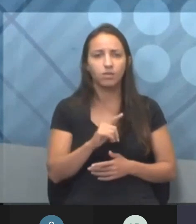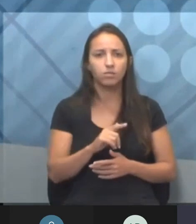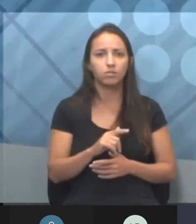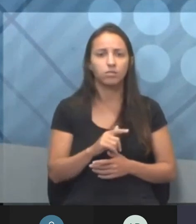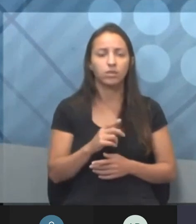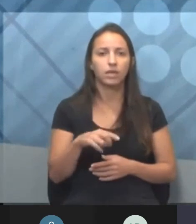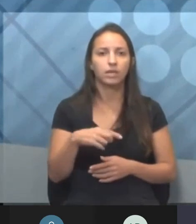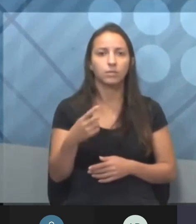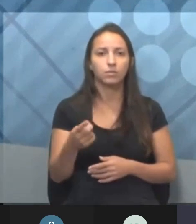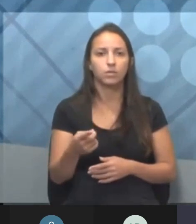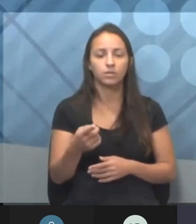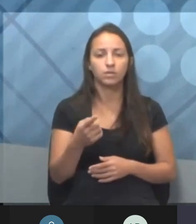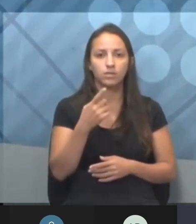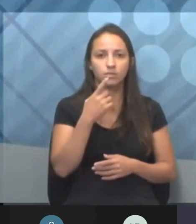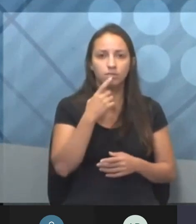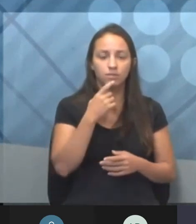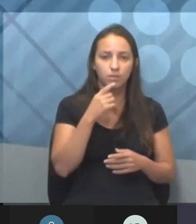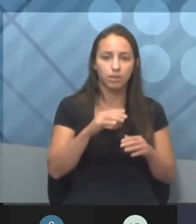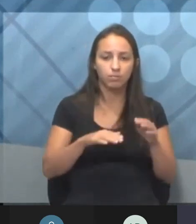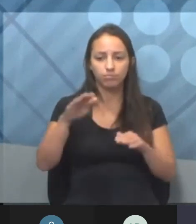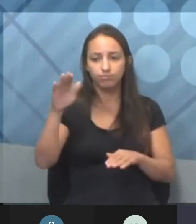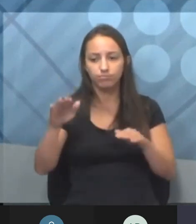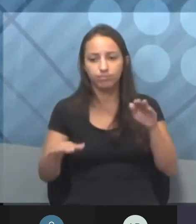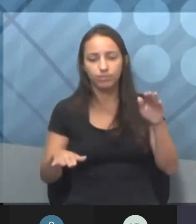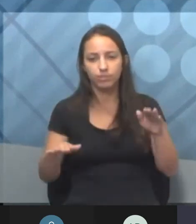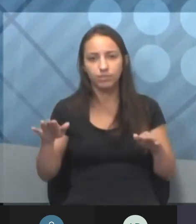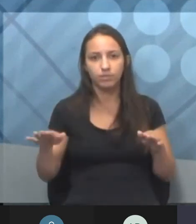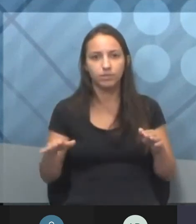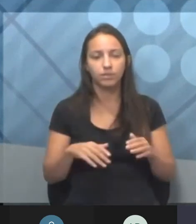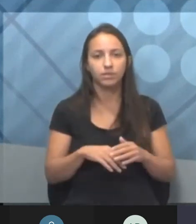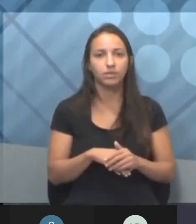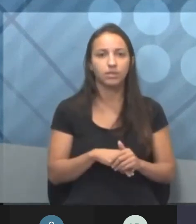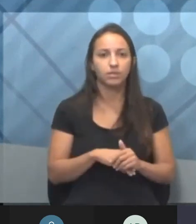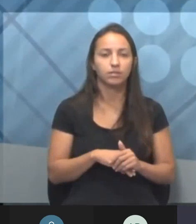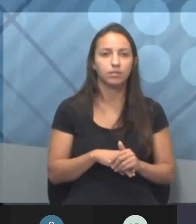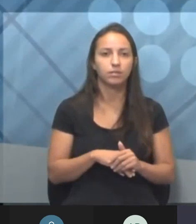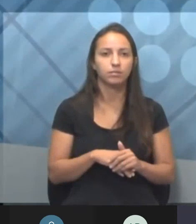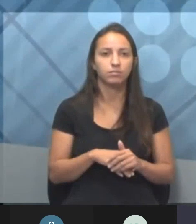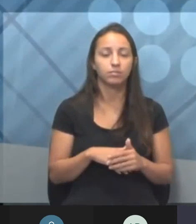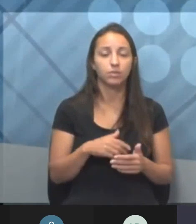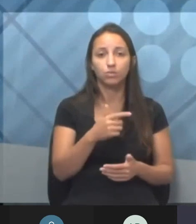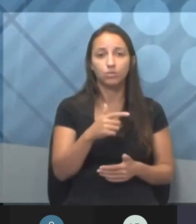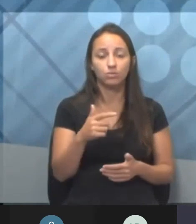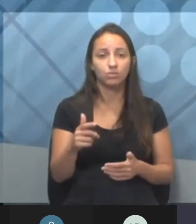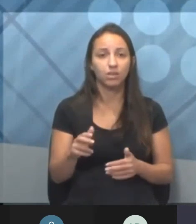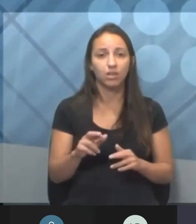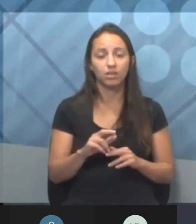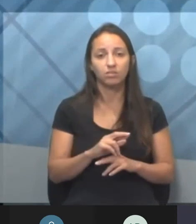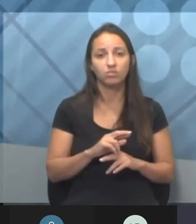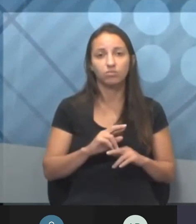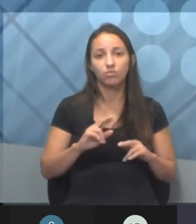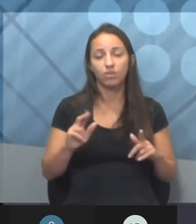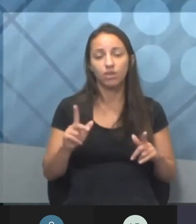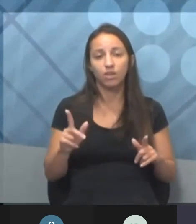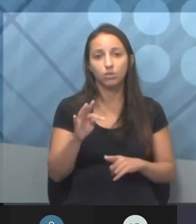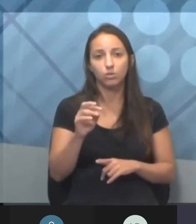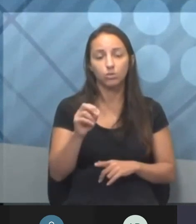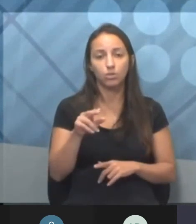fazendo depois vermelho, azul, amarelo, e sempre nessa mesma sequência e sem uma variação de tonalidade da